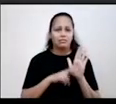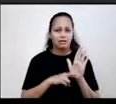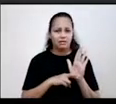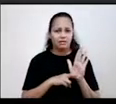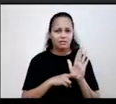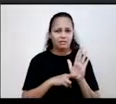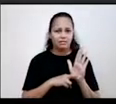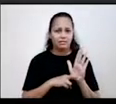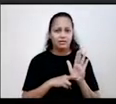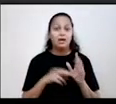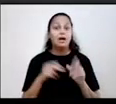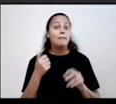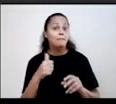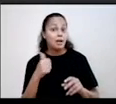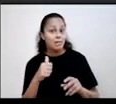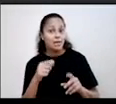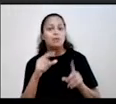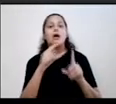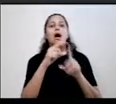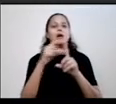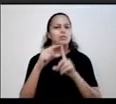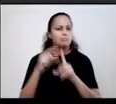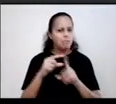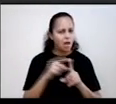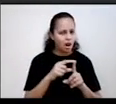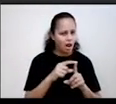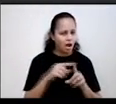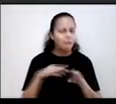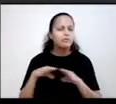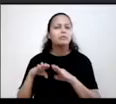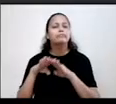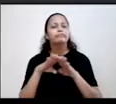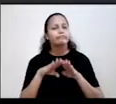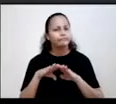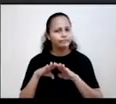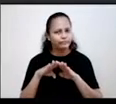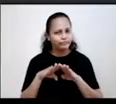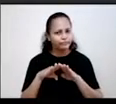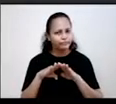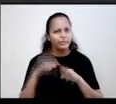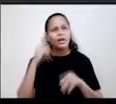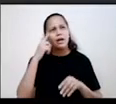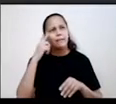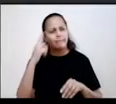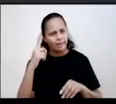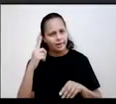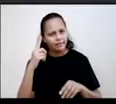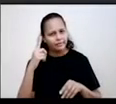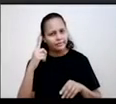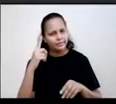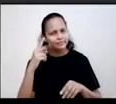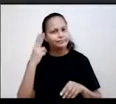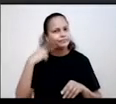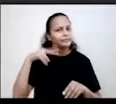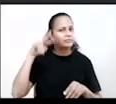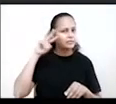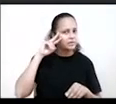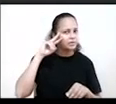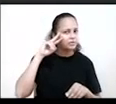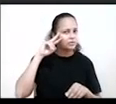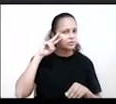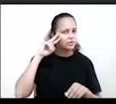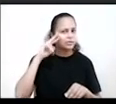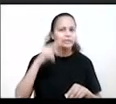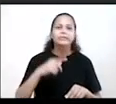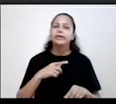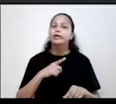a primeira coisa, as palavras elas precisam ser compatíveis. Pensem lá naquela tirinha que nós vimos agora. Eu tinha palavras que não